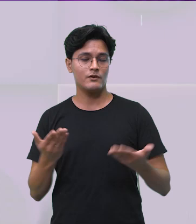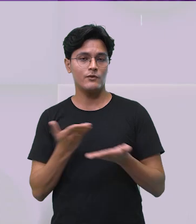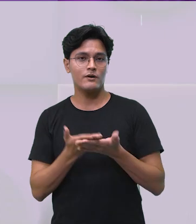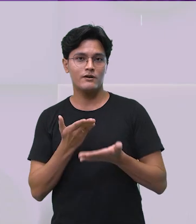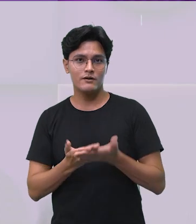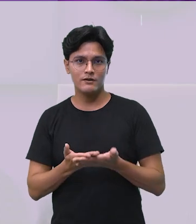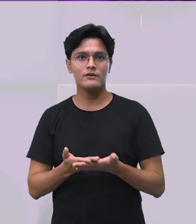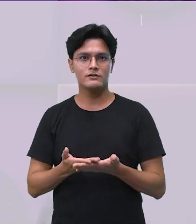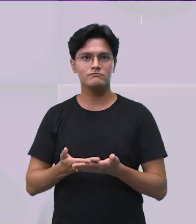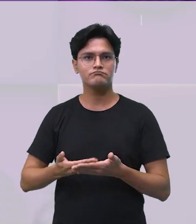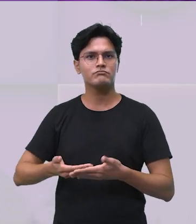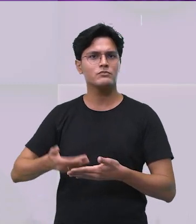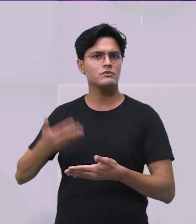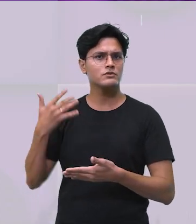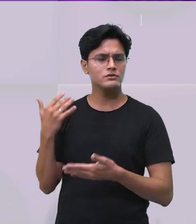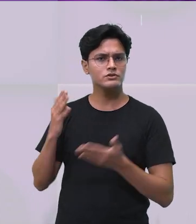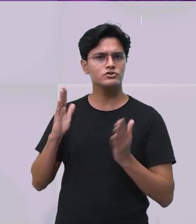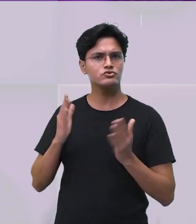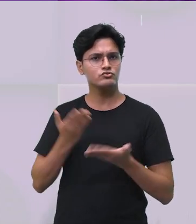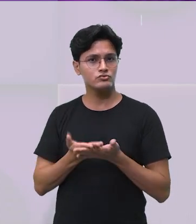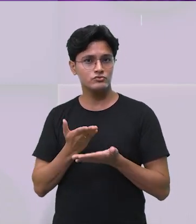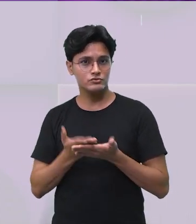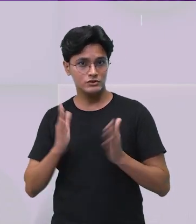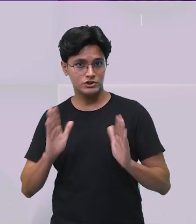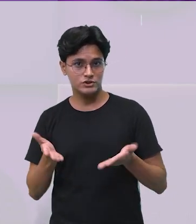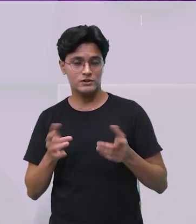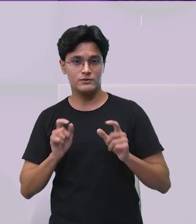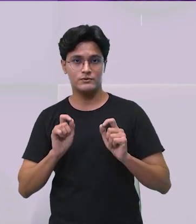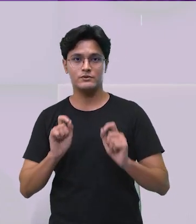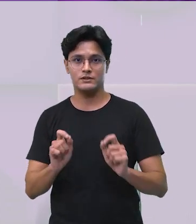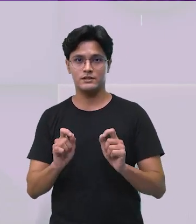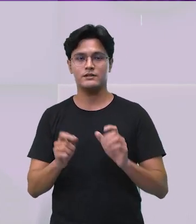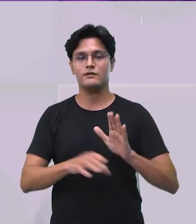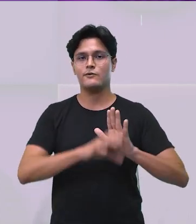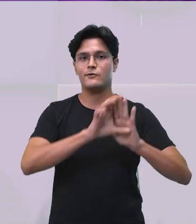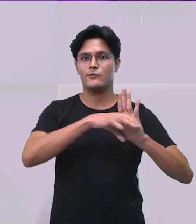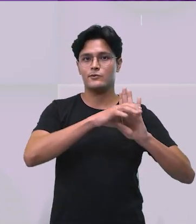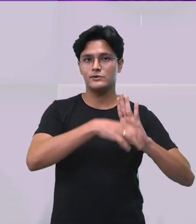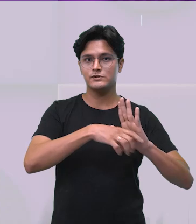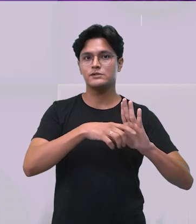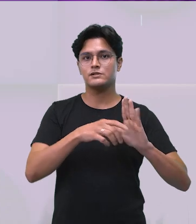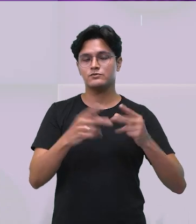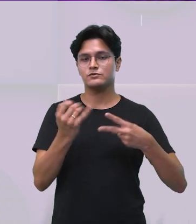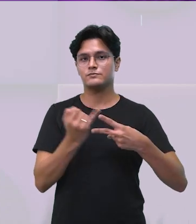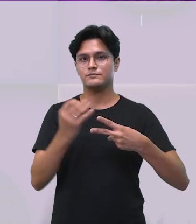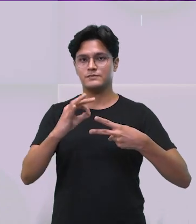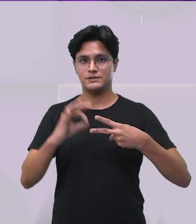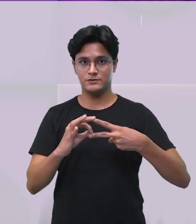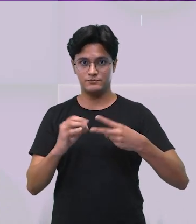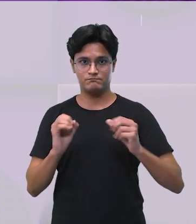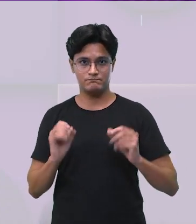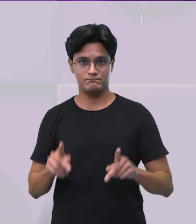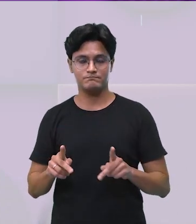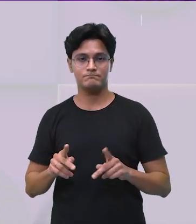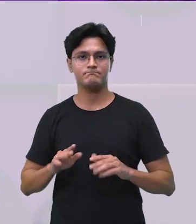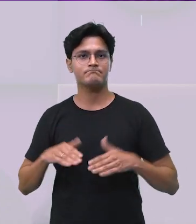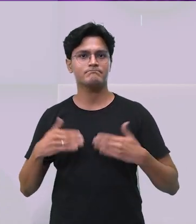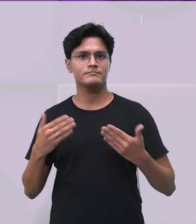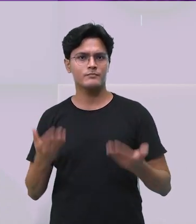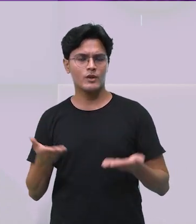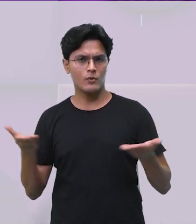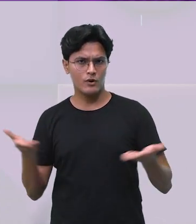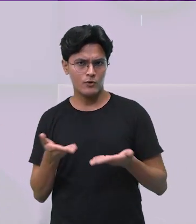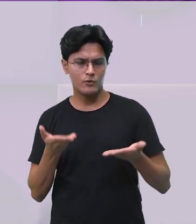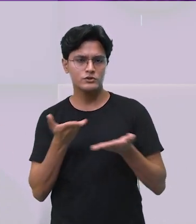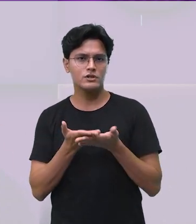últimas aulas, a gente estudou com alguma profundidade a definição de polígonos, né? Muito bem, então